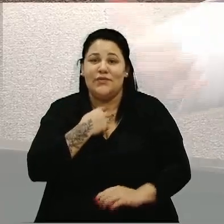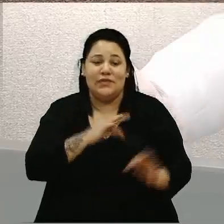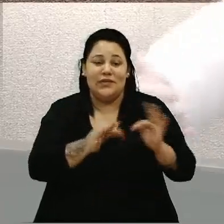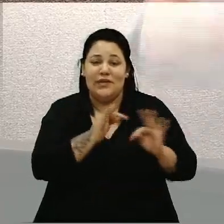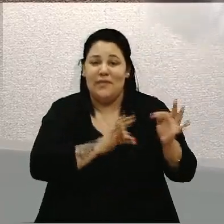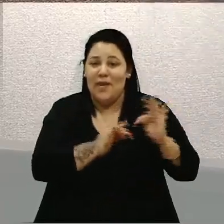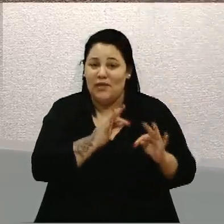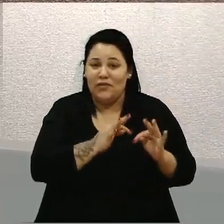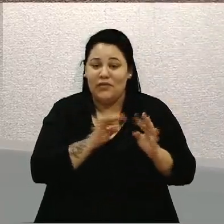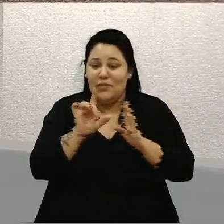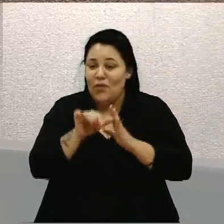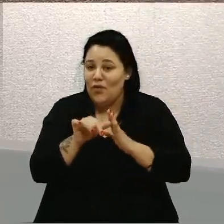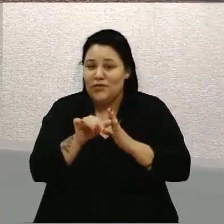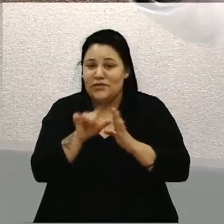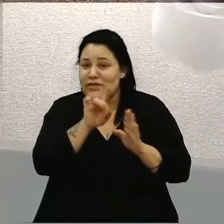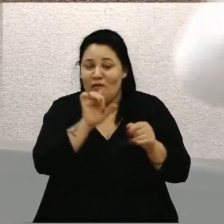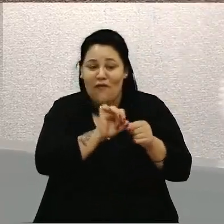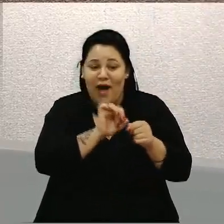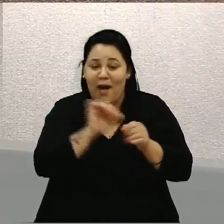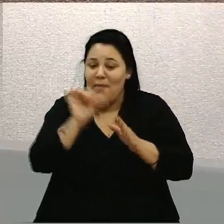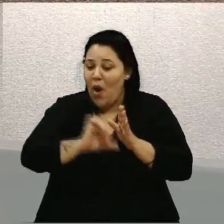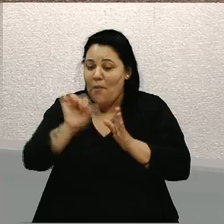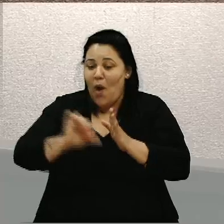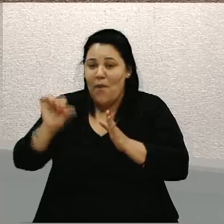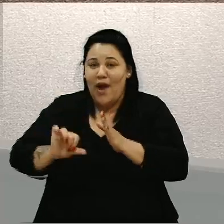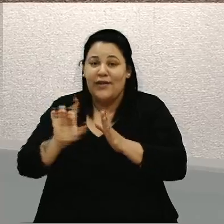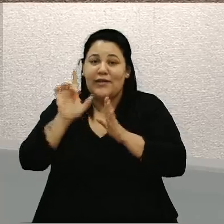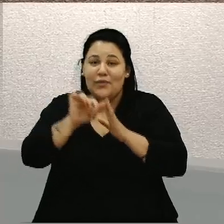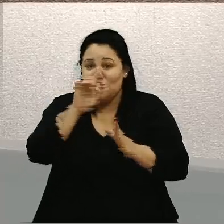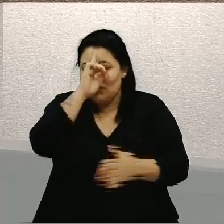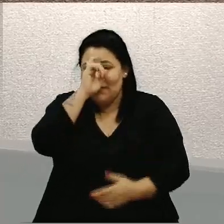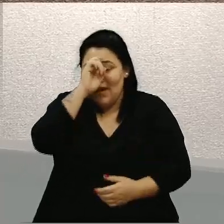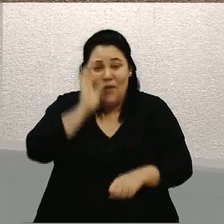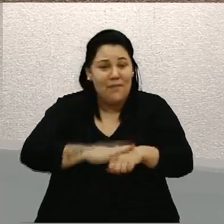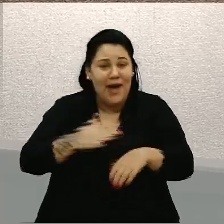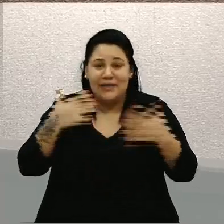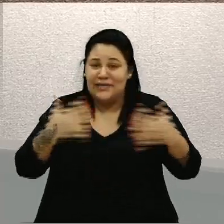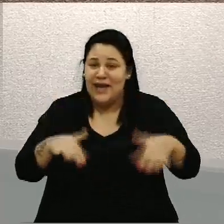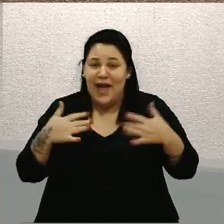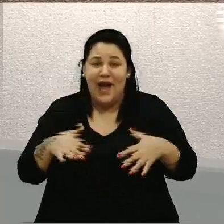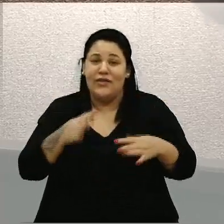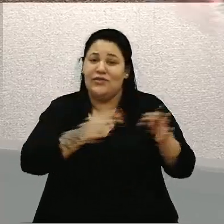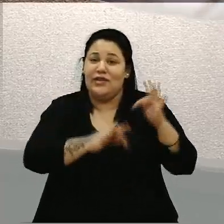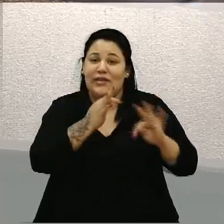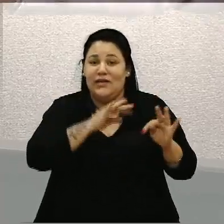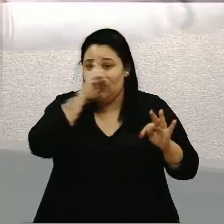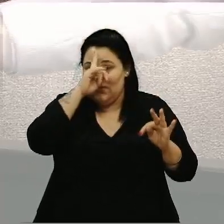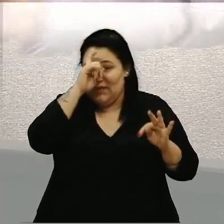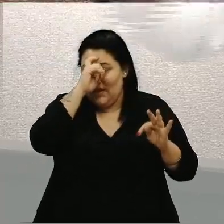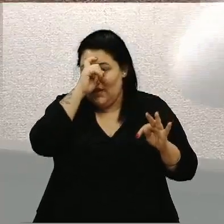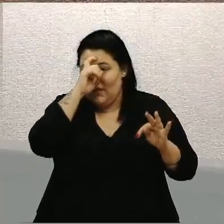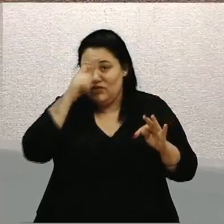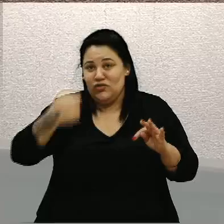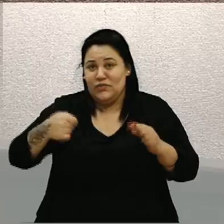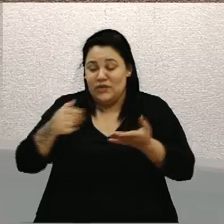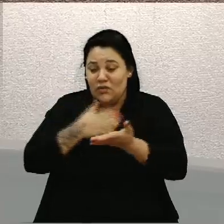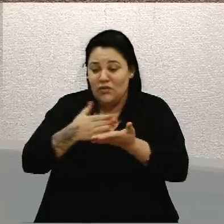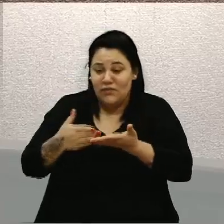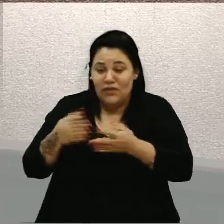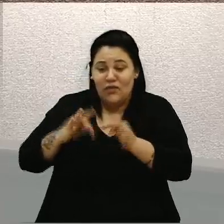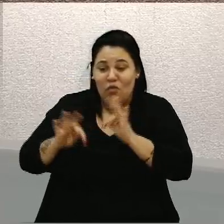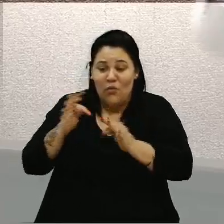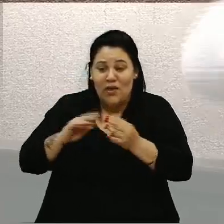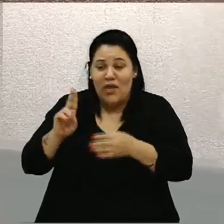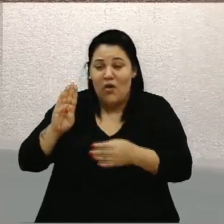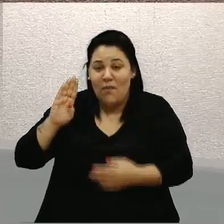vai piorar e vai cair lá no hospital, que é muito mais caro a gente tratar um doente no hospital que tratar lá no início na UBS e